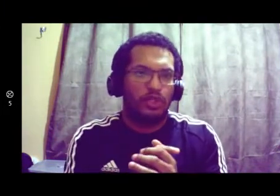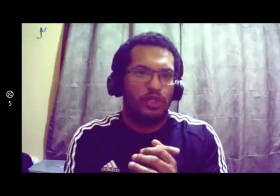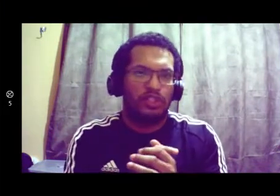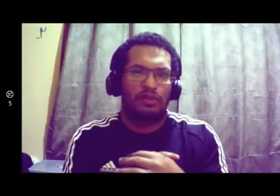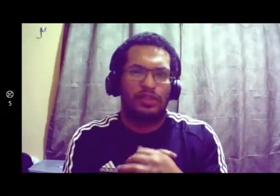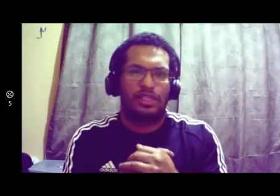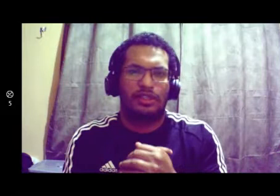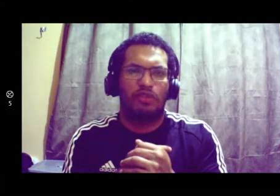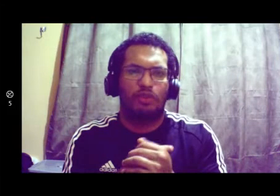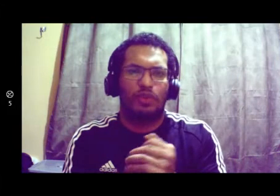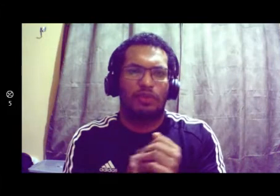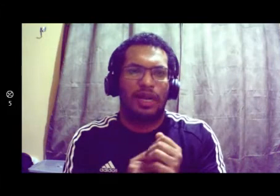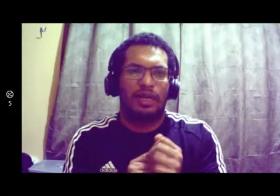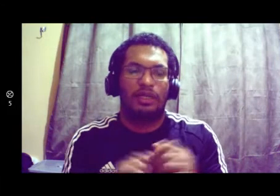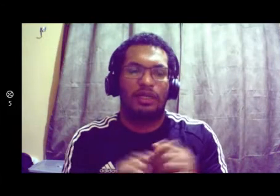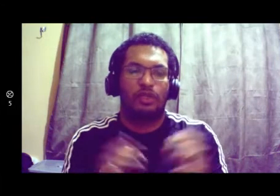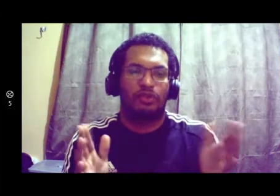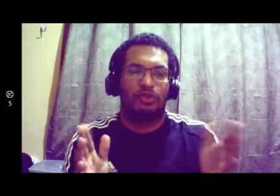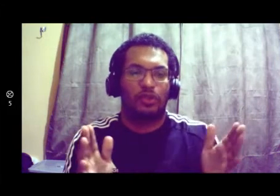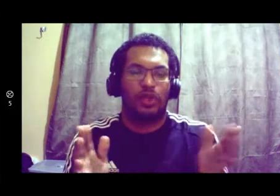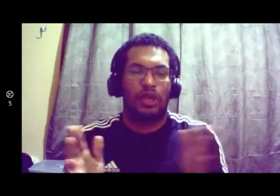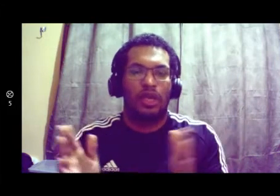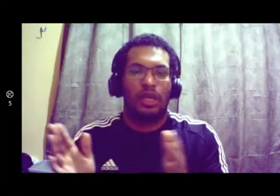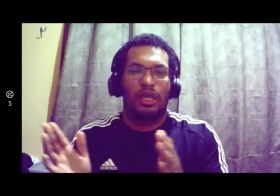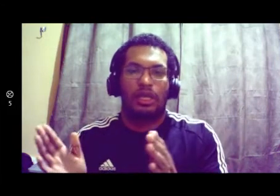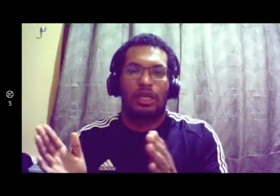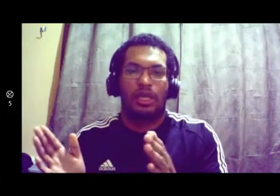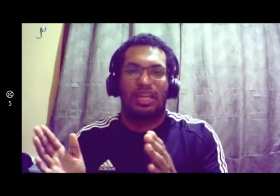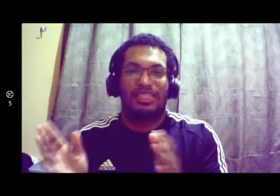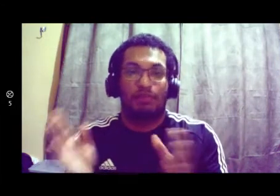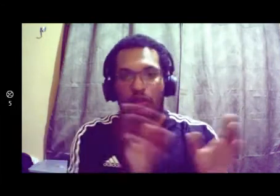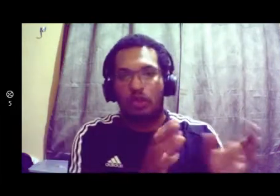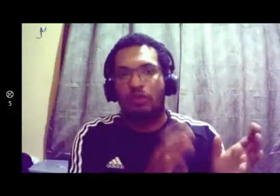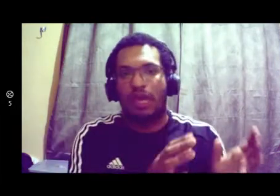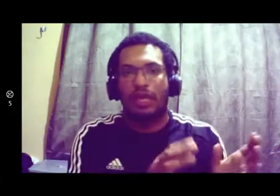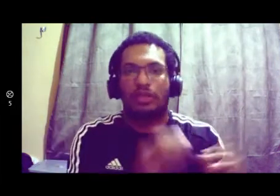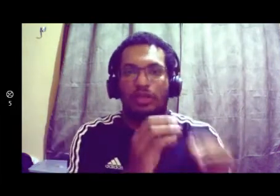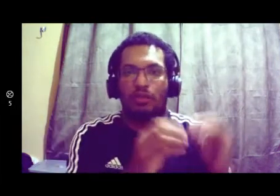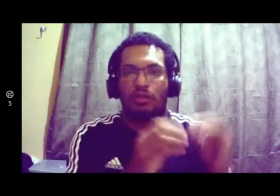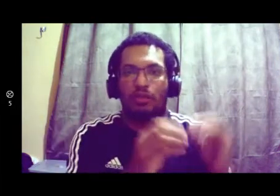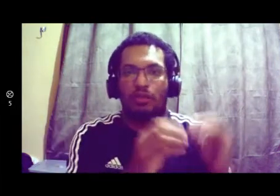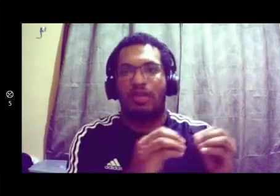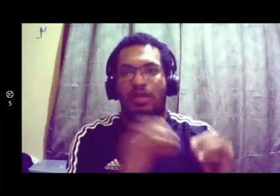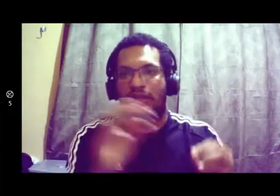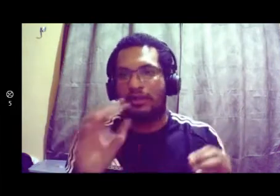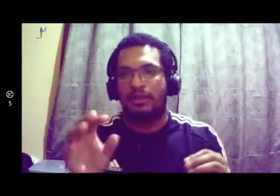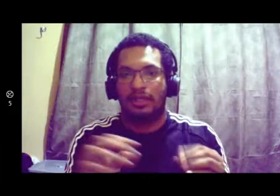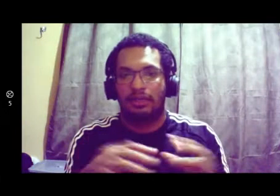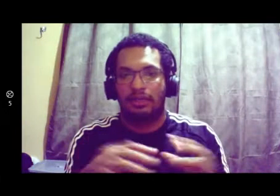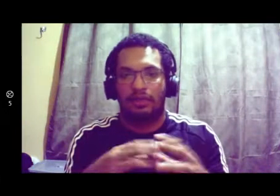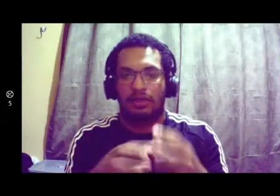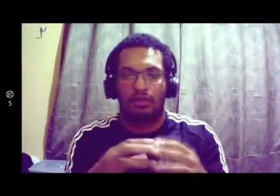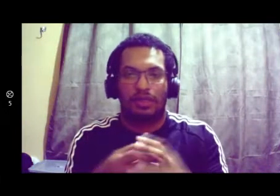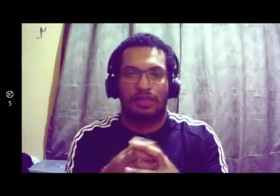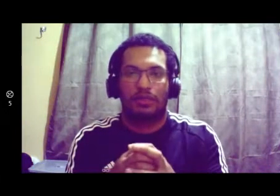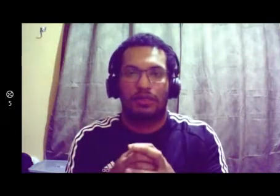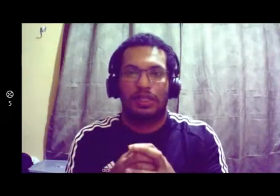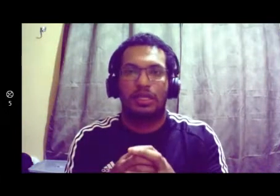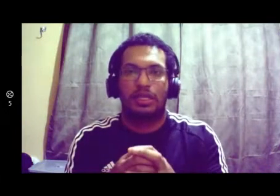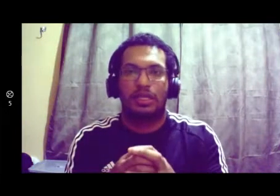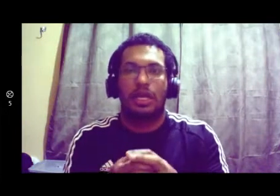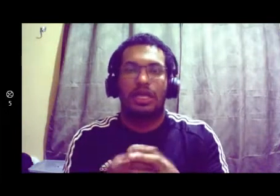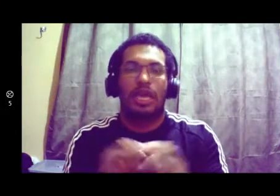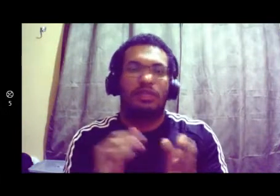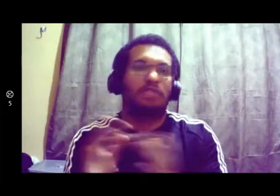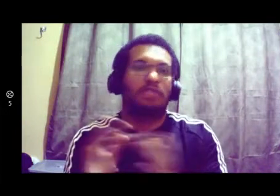um videozinho para vocês, tem um vídeo muito bacana de um professor e ele explica muito bem isso, ele mostra muito bem esses sinais que eu estou passando para